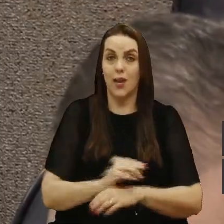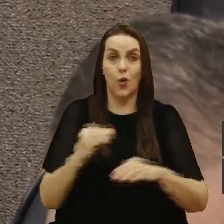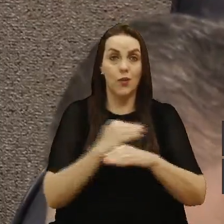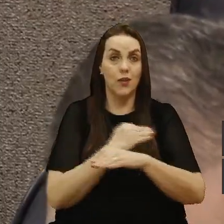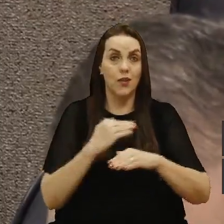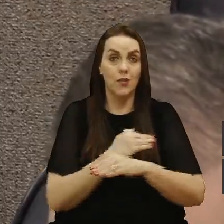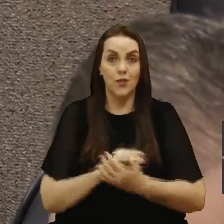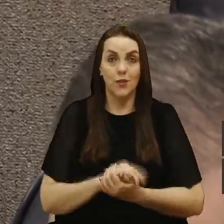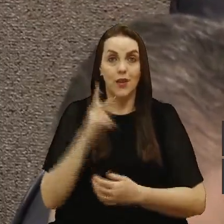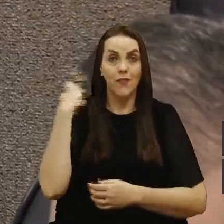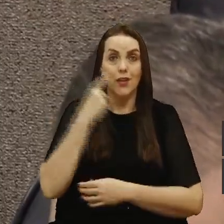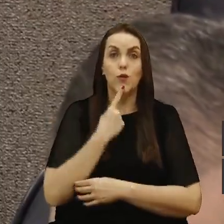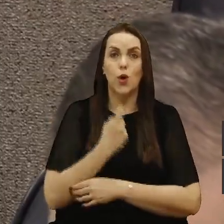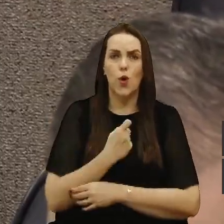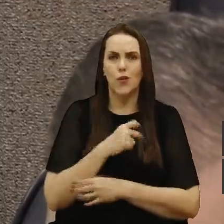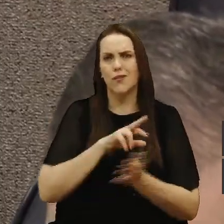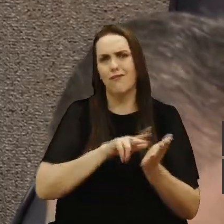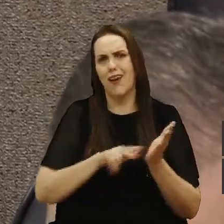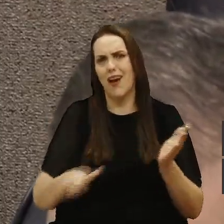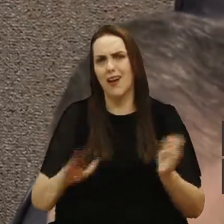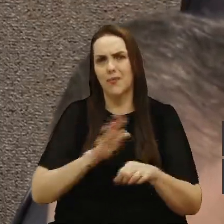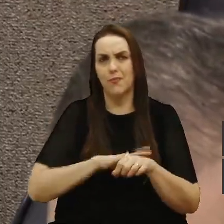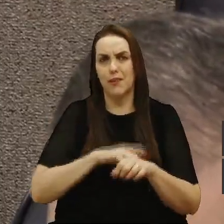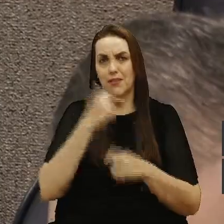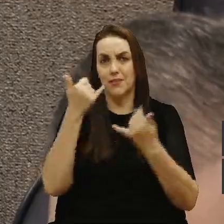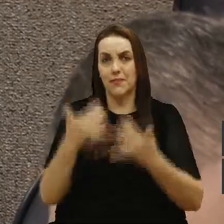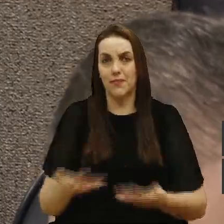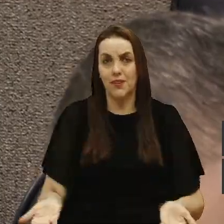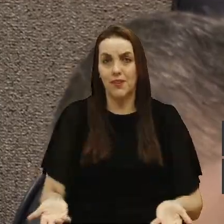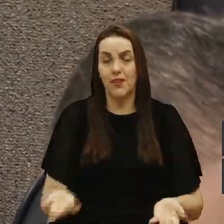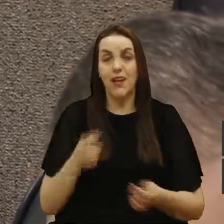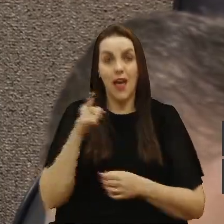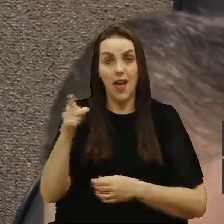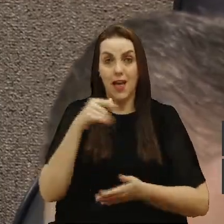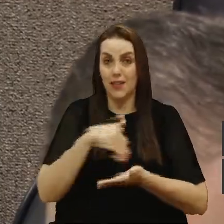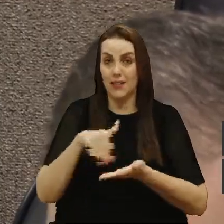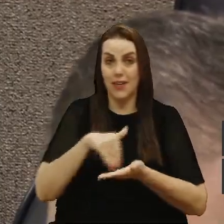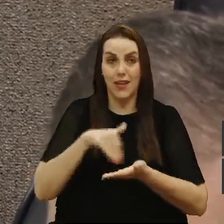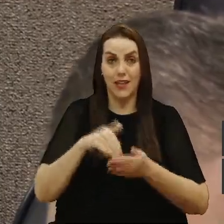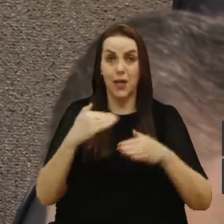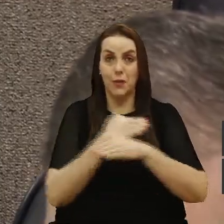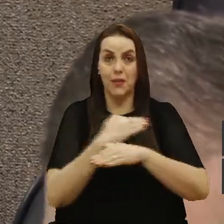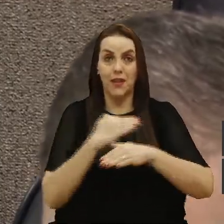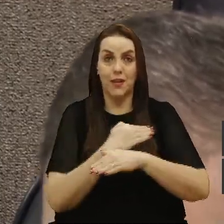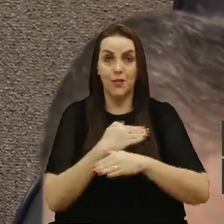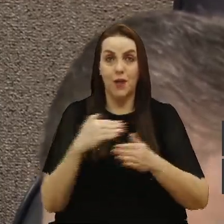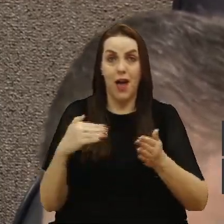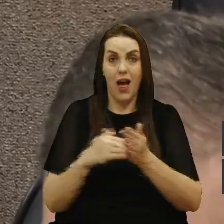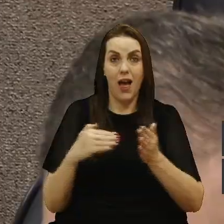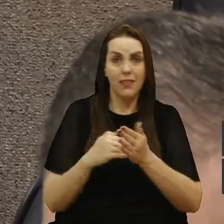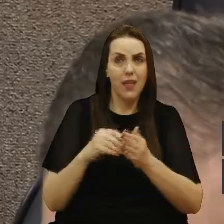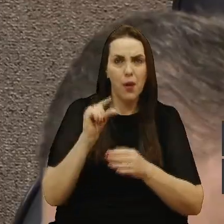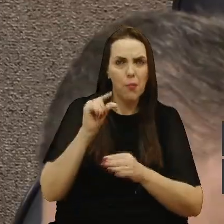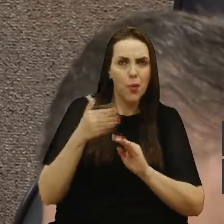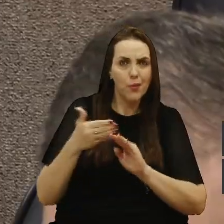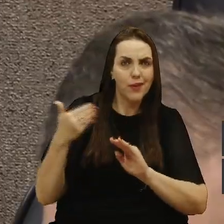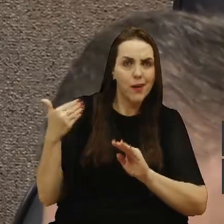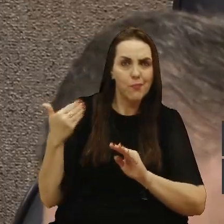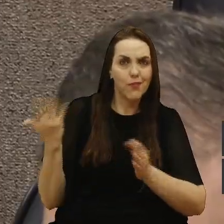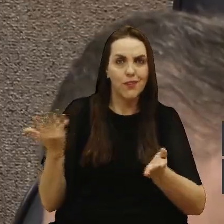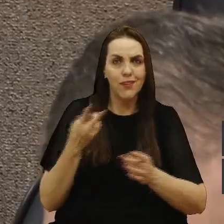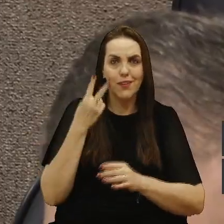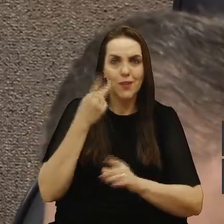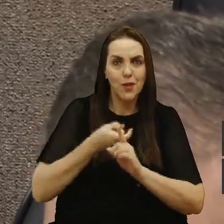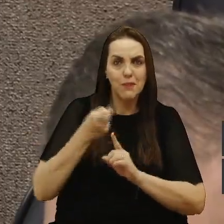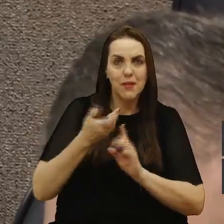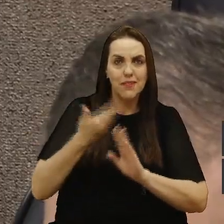vereadora Rose trouxe várias vezes nessa casa. E ele era secretário de trânsito até